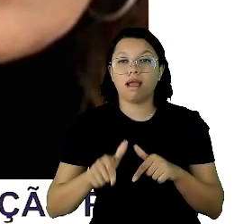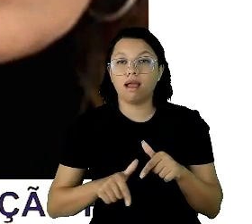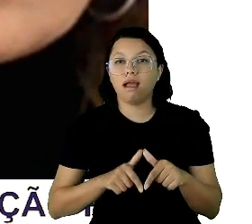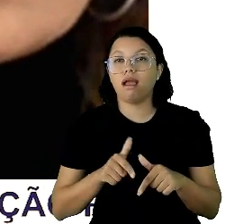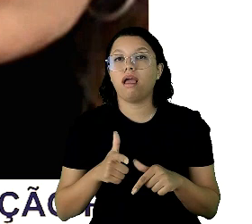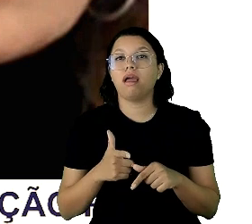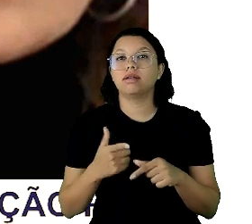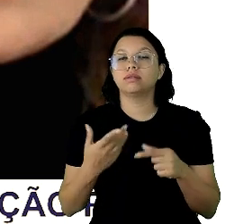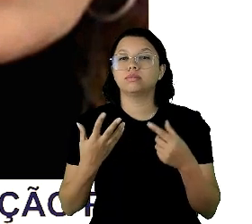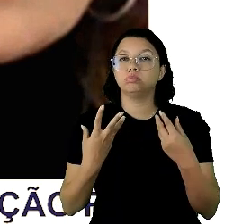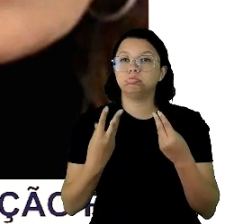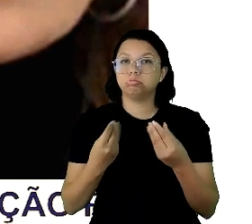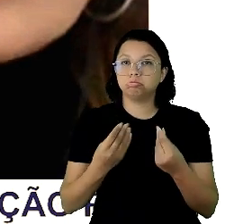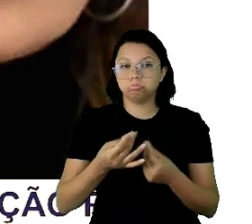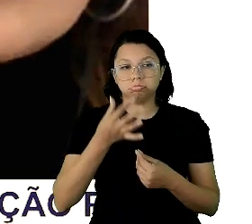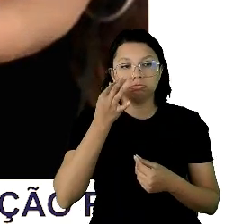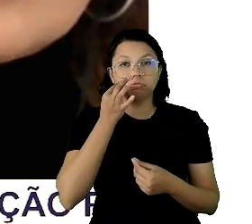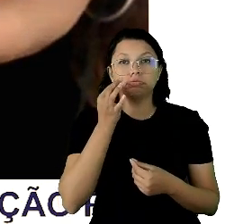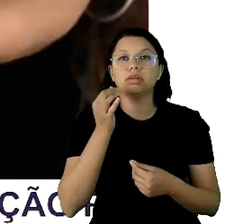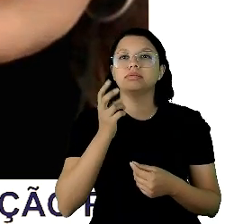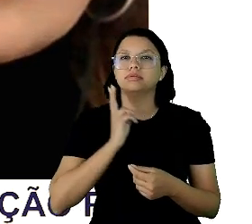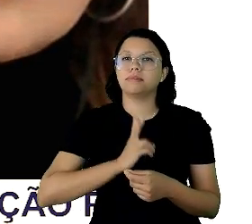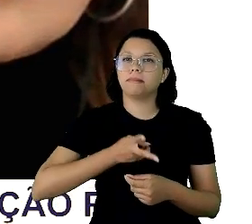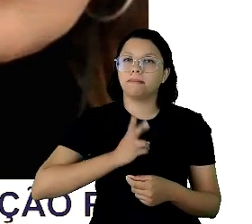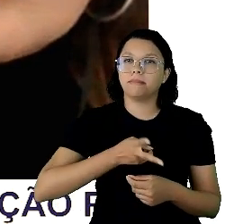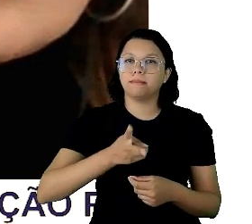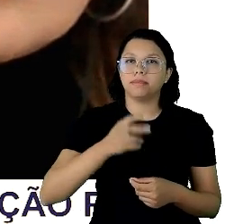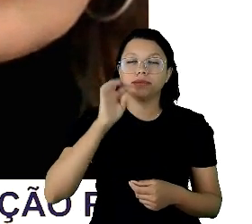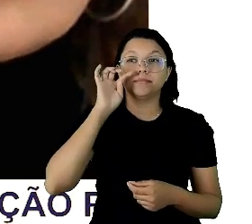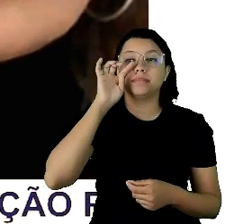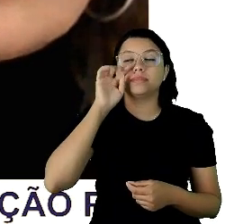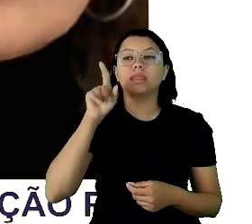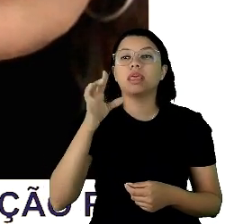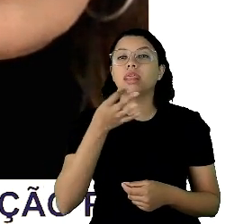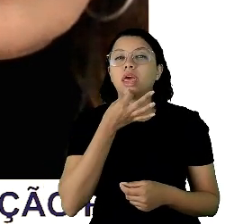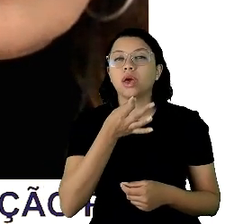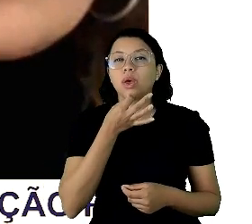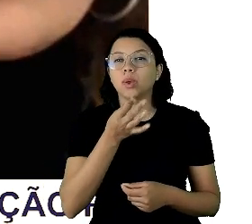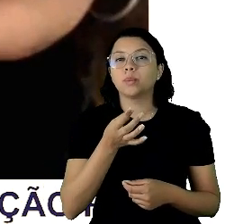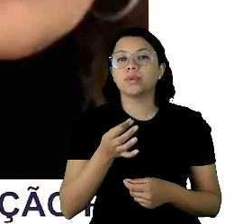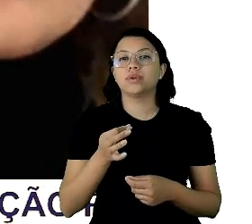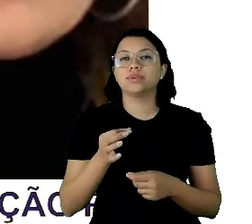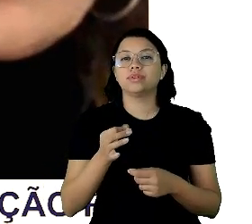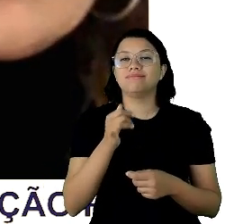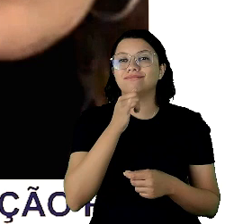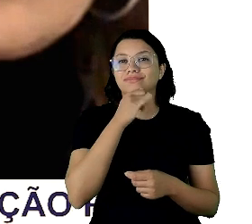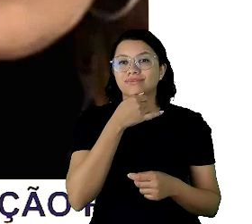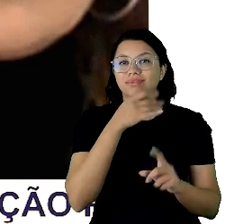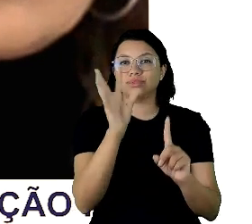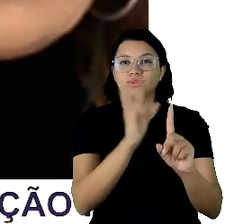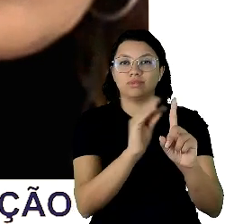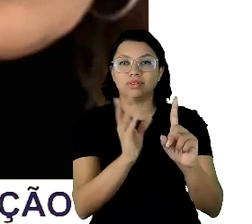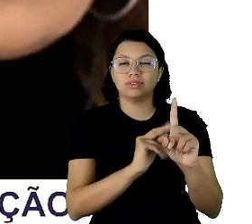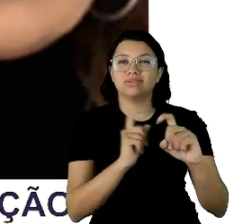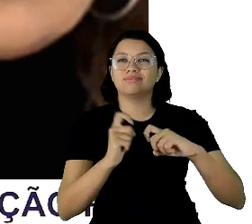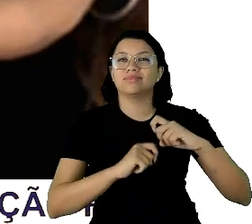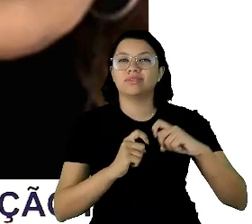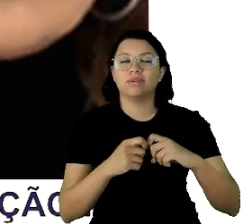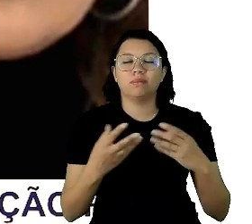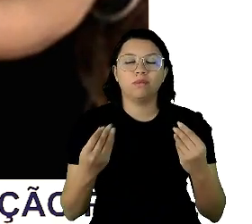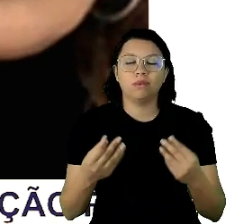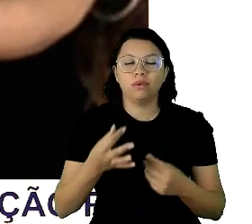presença e perseverança. E ela comenta aqui que, infelizmente, o assédio sexual ainda é muito presente.